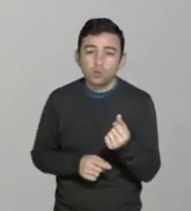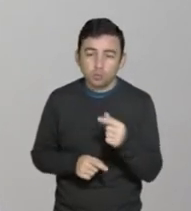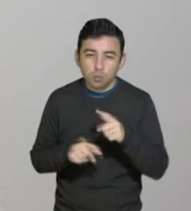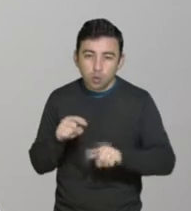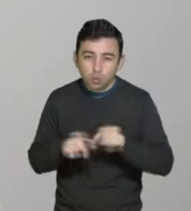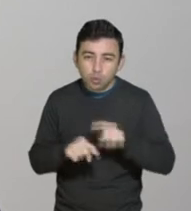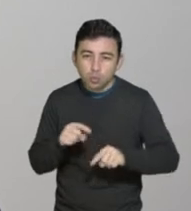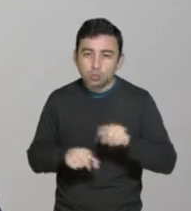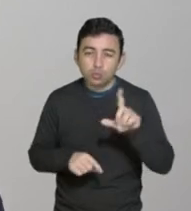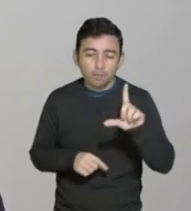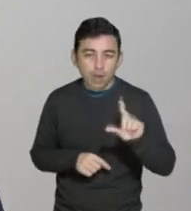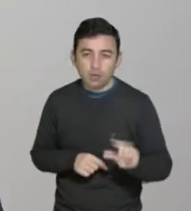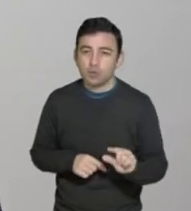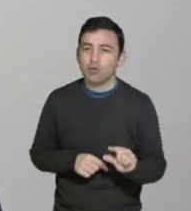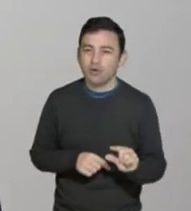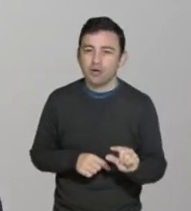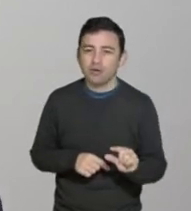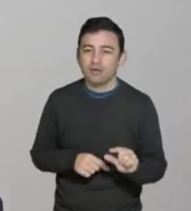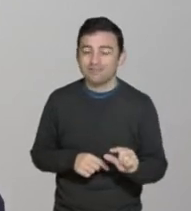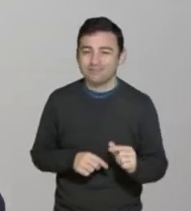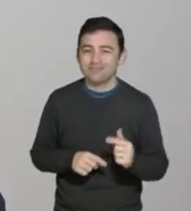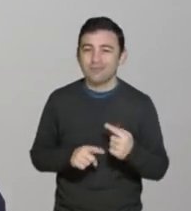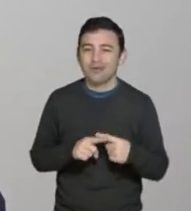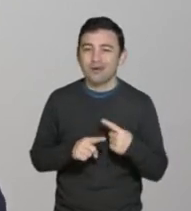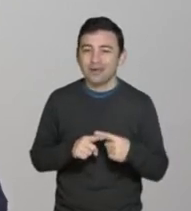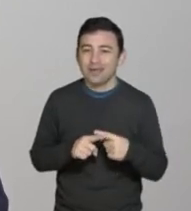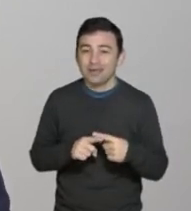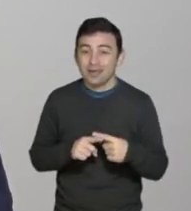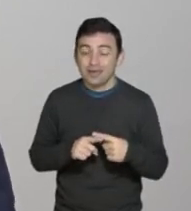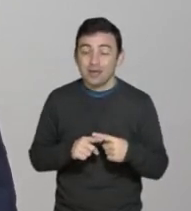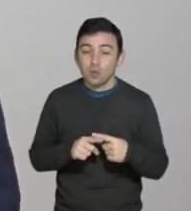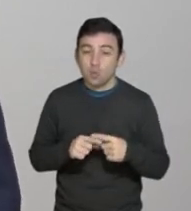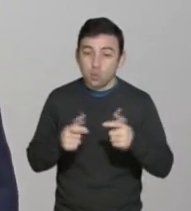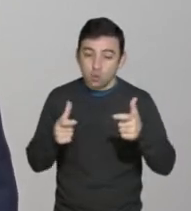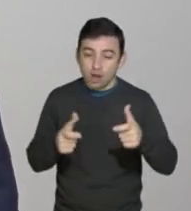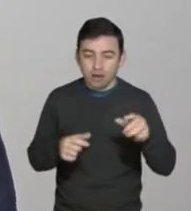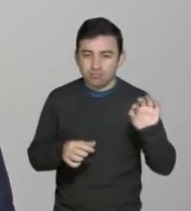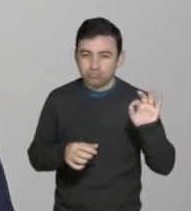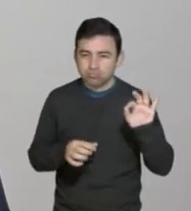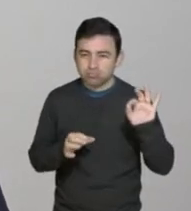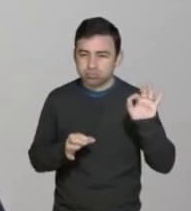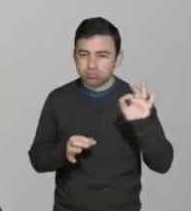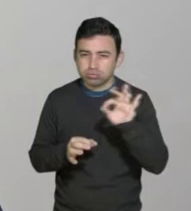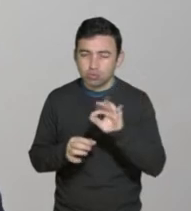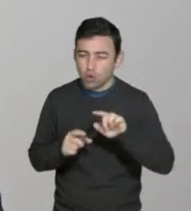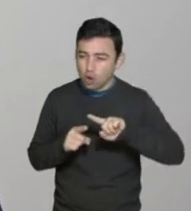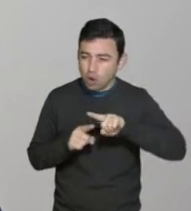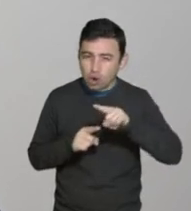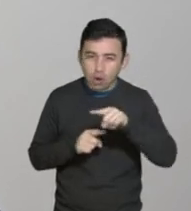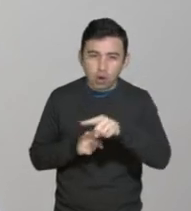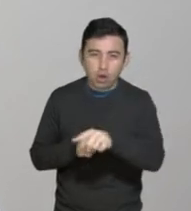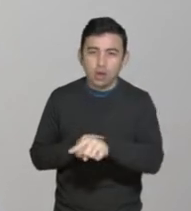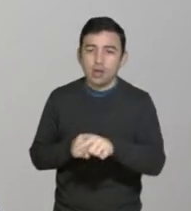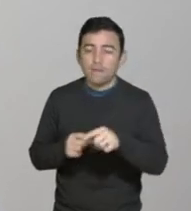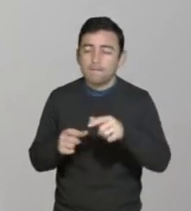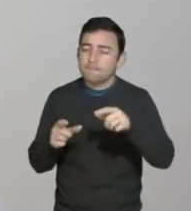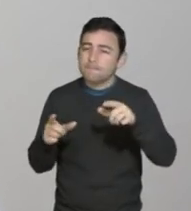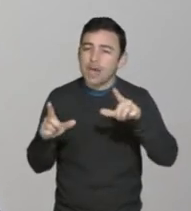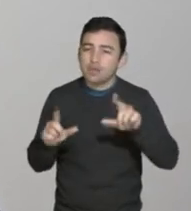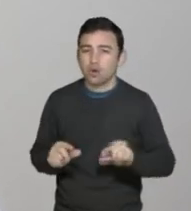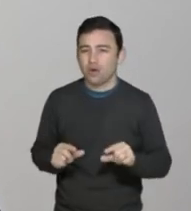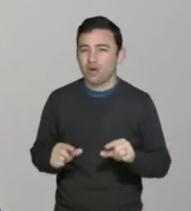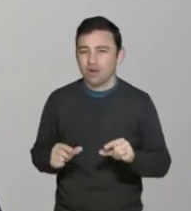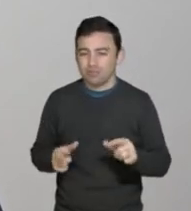será menor em função do trajeto ser muito menor, ou seja, diminui o custo